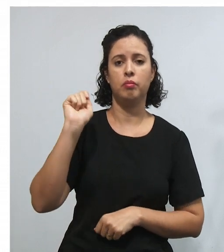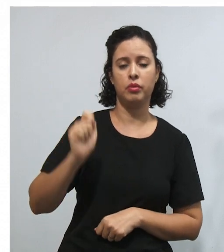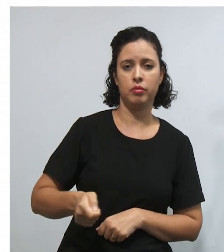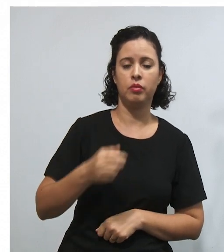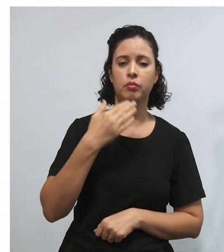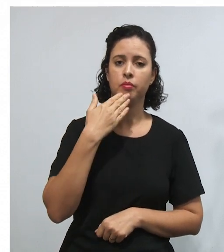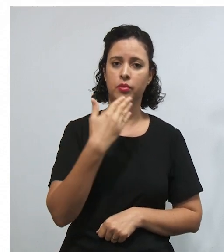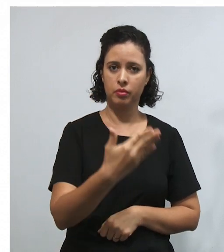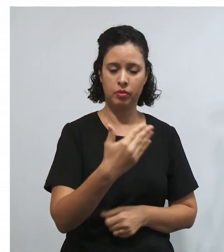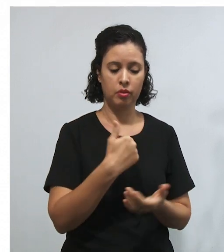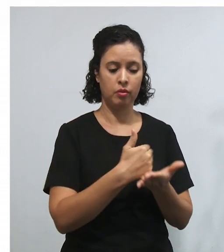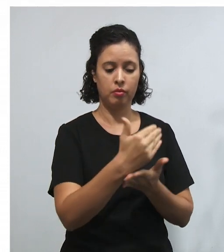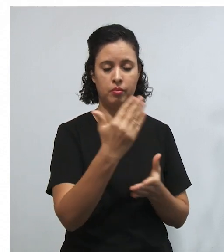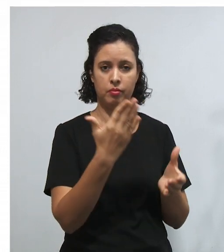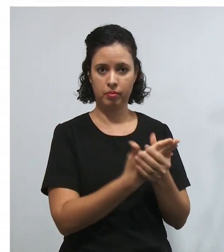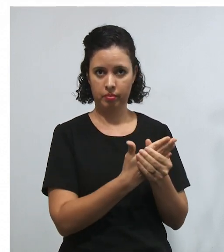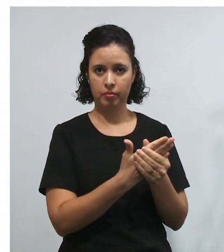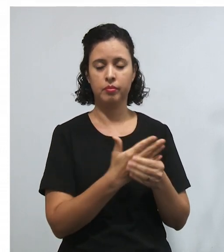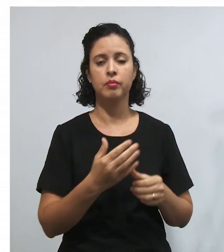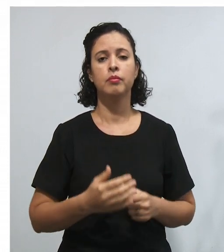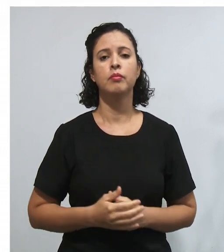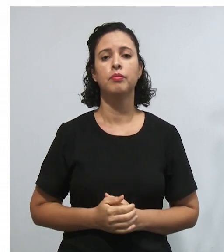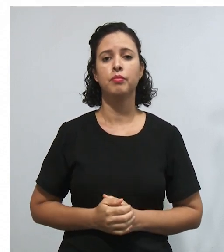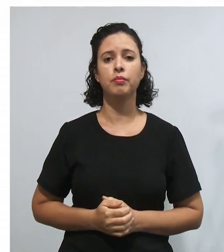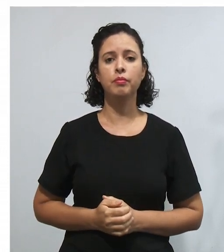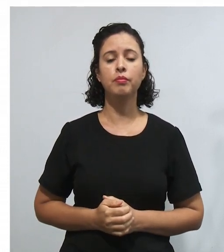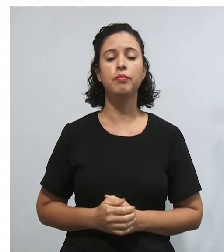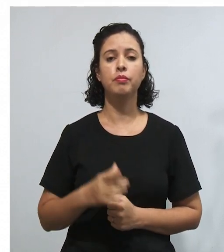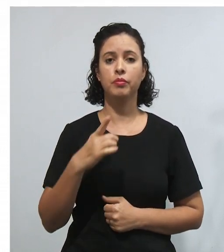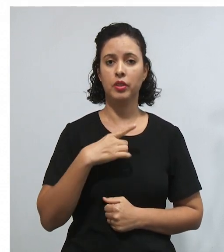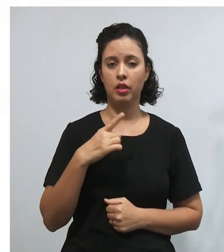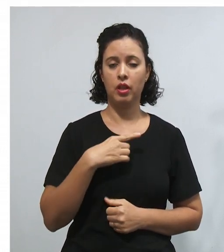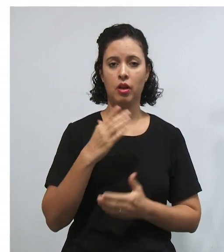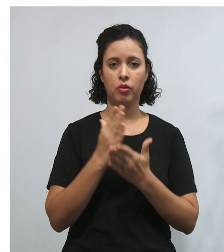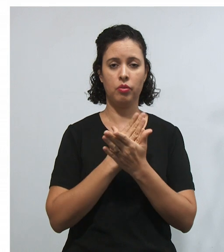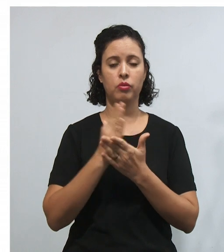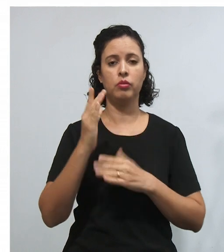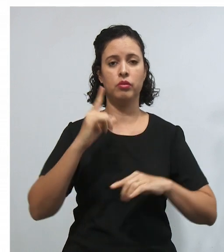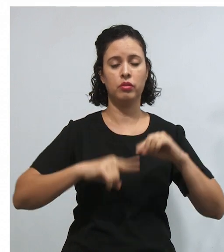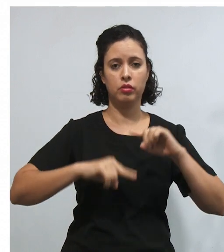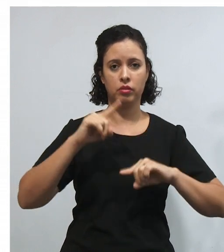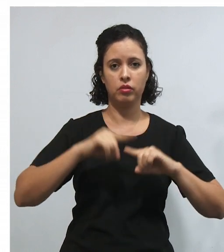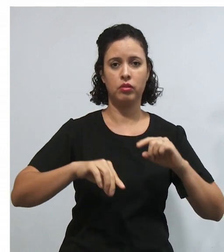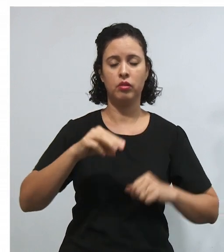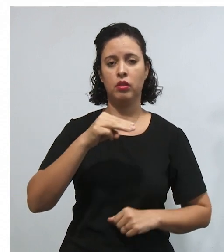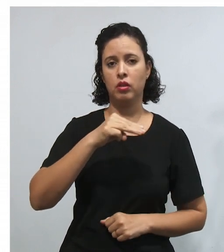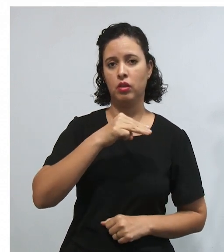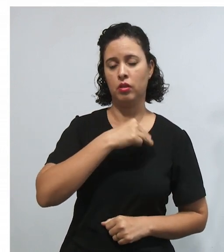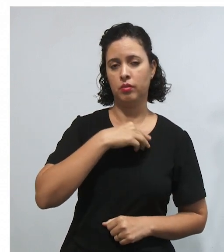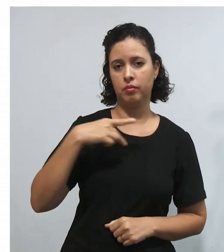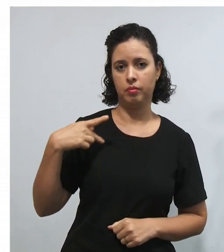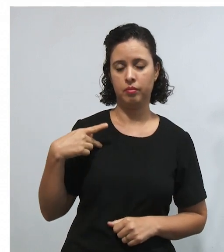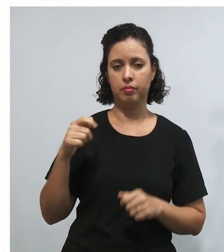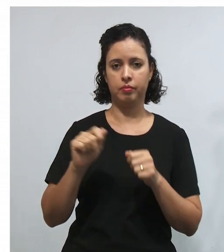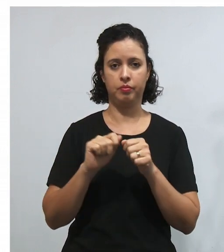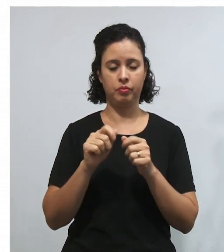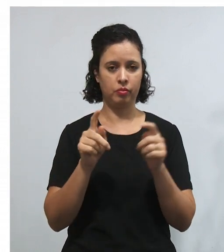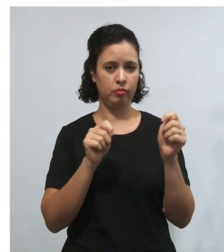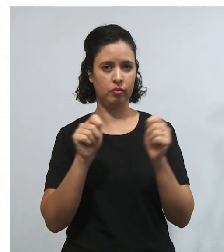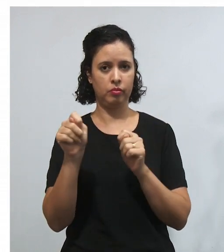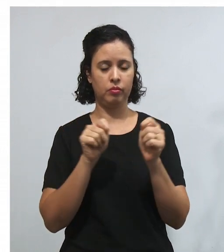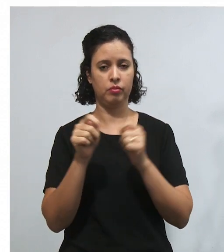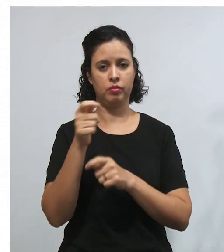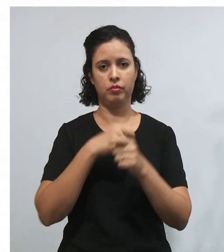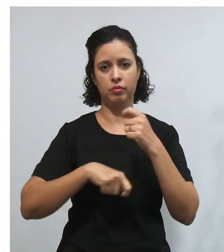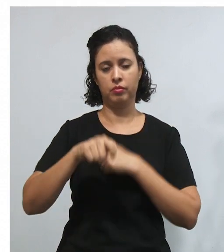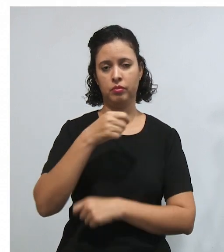fato solicitar que seja instaurado esse inquérito, tá? Então aí nós temos alguns instrumentos onde o Ministério Público ele pode estar fazendo o